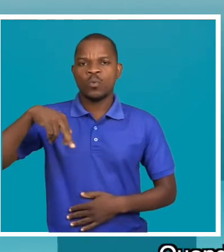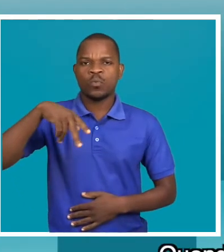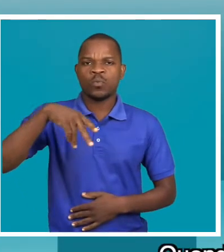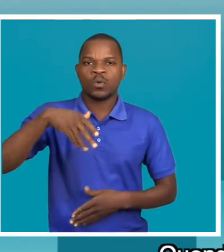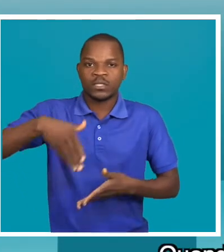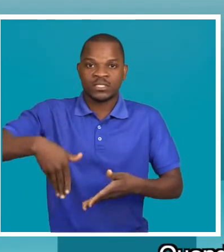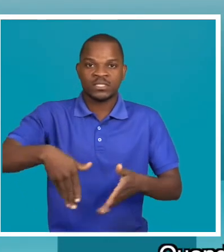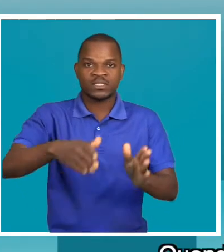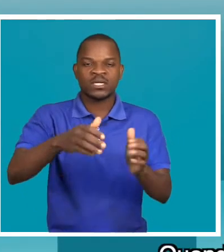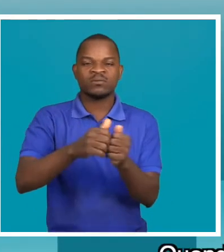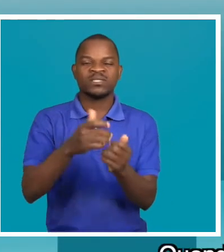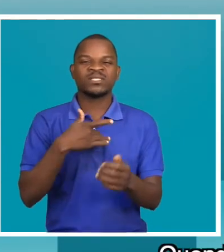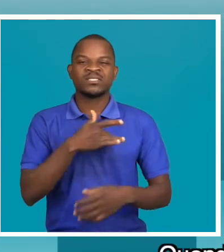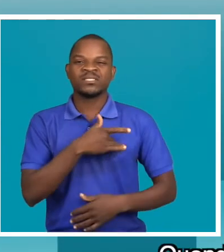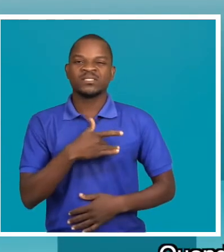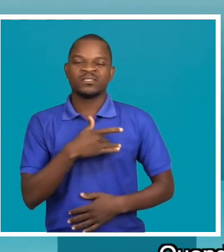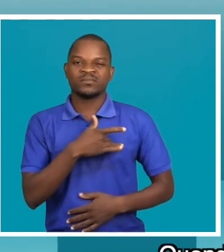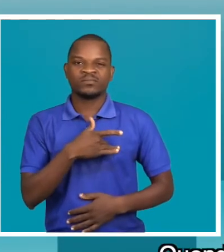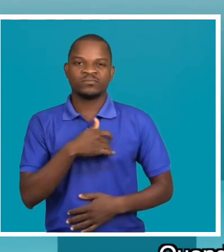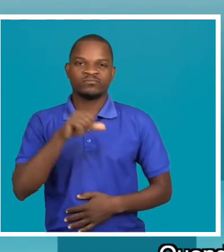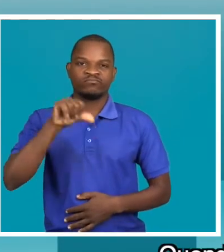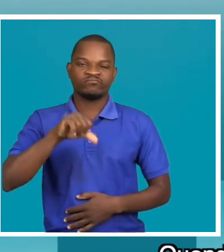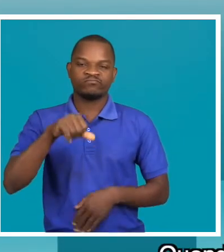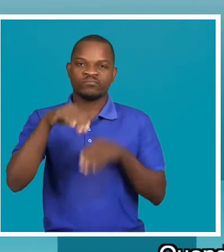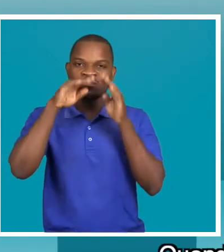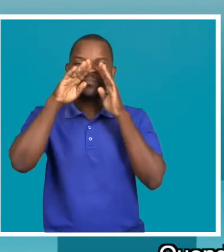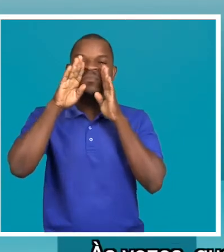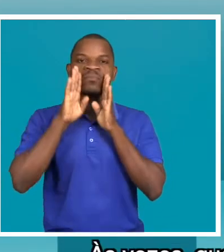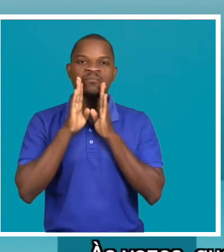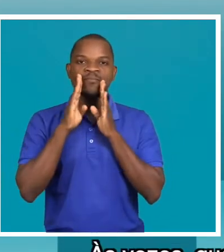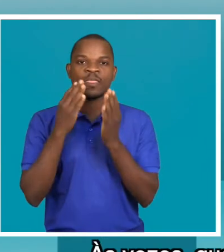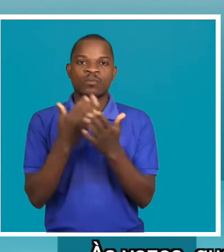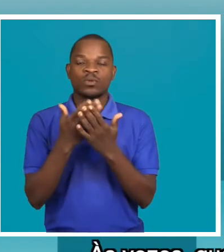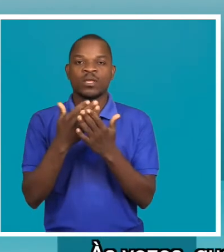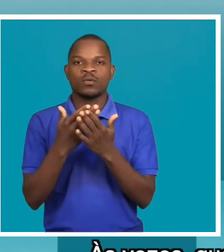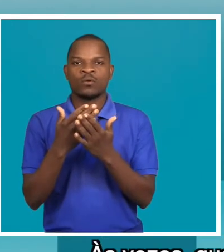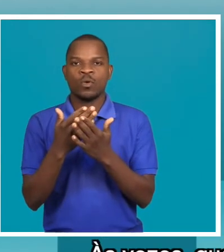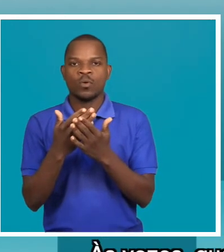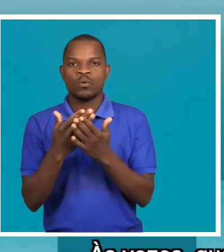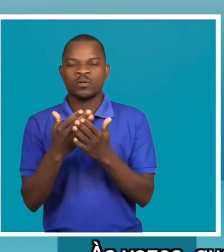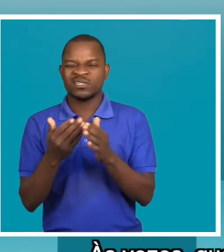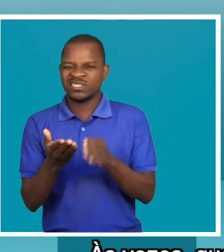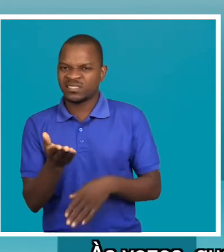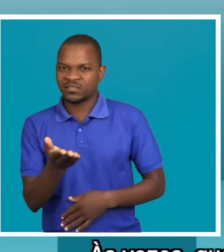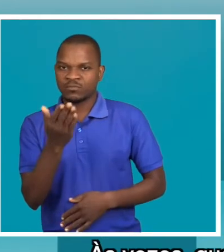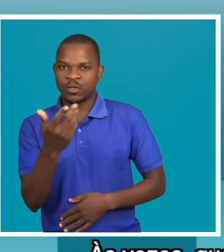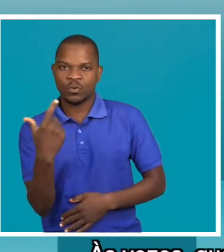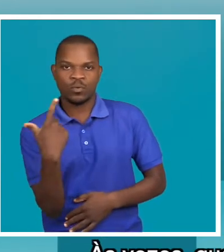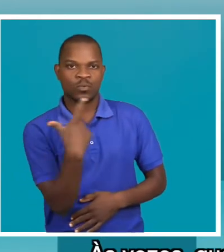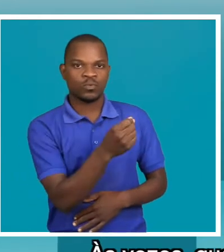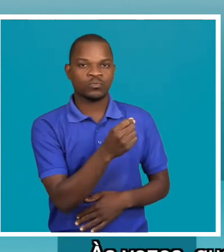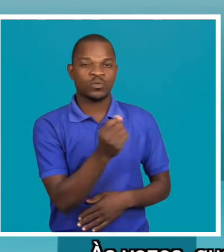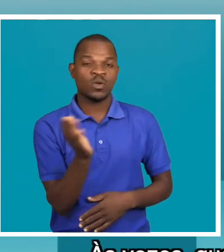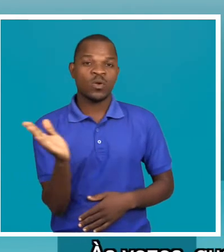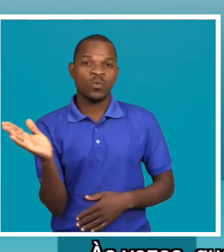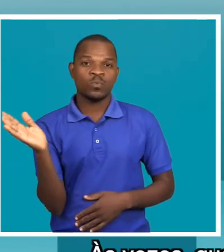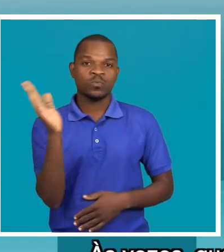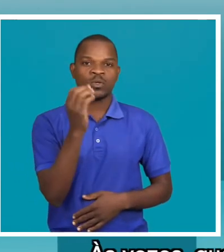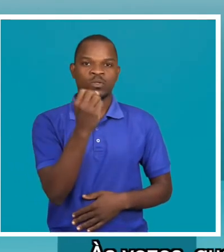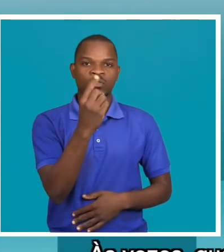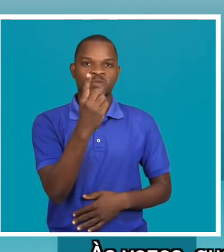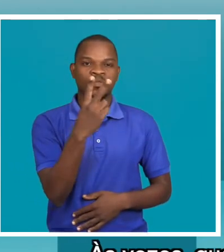andava na rua, eu se sentia muito mal. Porque às vezes, quando sai, e de manhã até